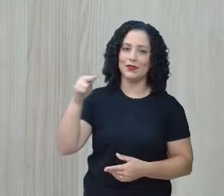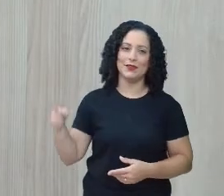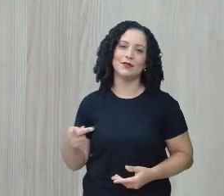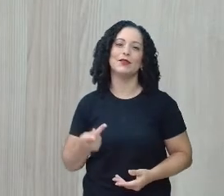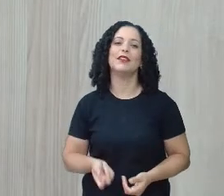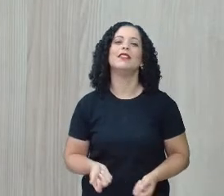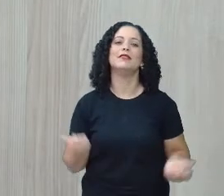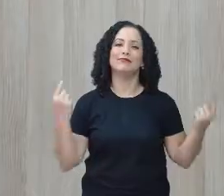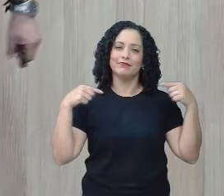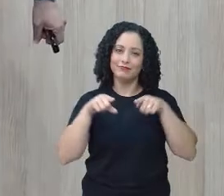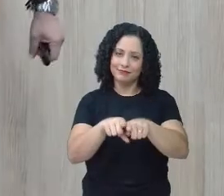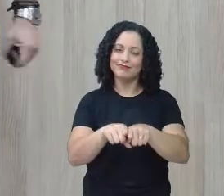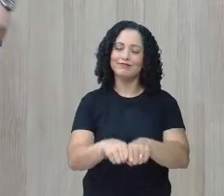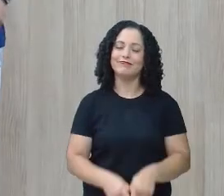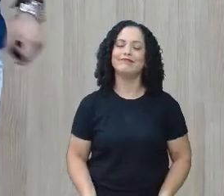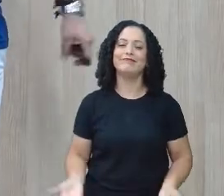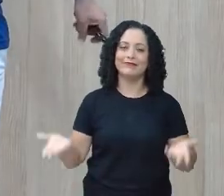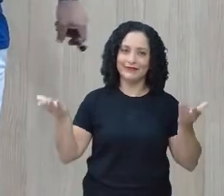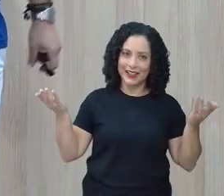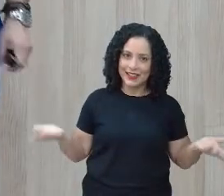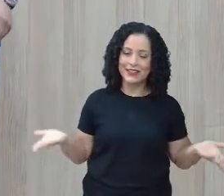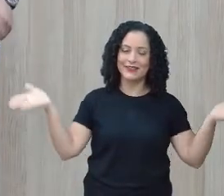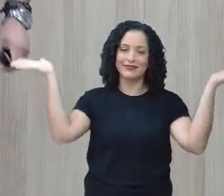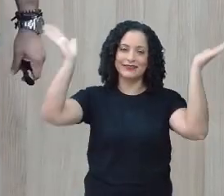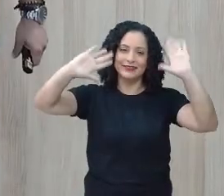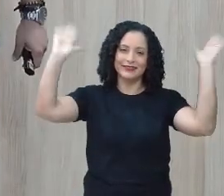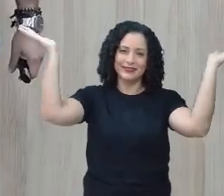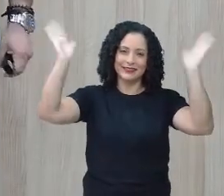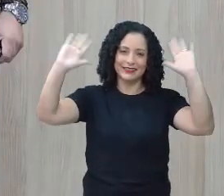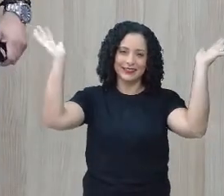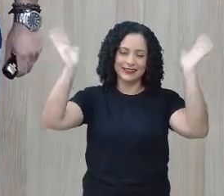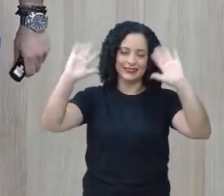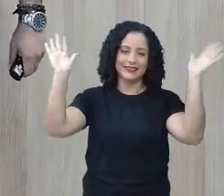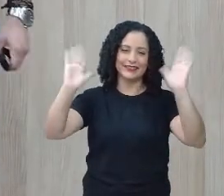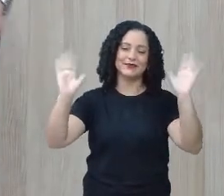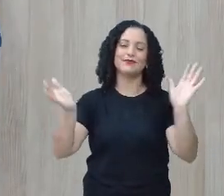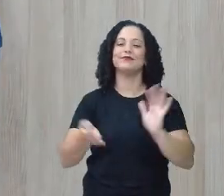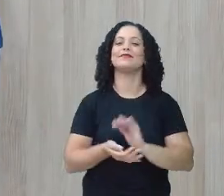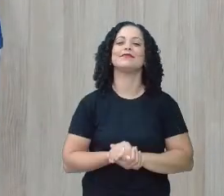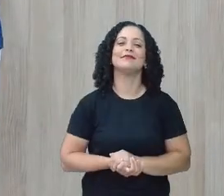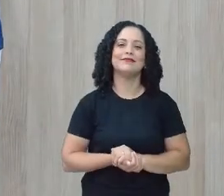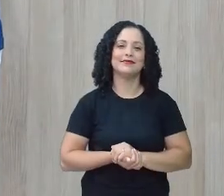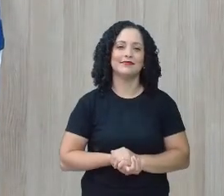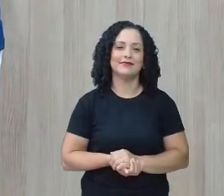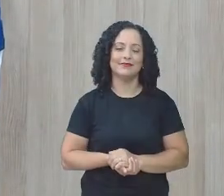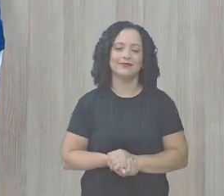parceria. E é isso, gente. Até nossa próxima aula. Tchau, tchau.